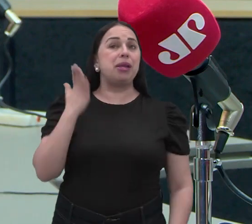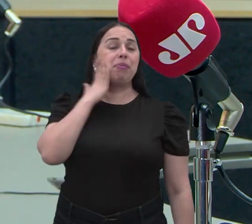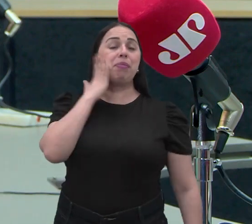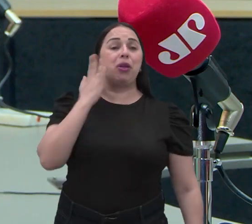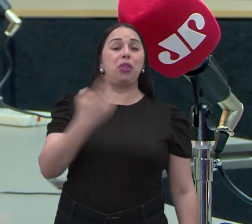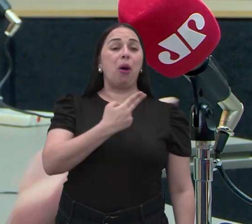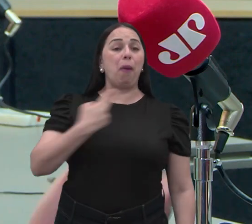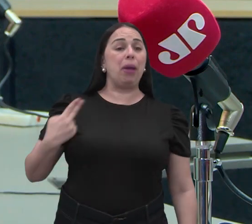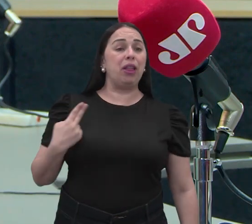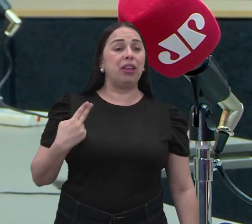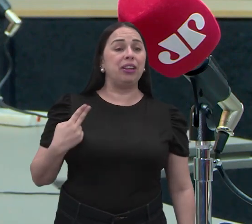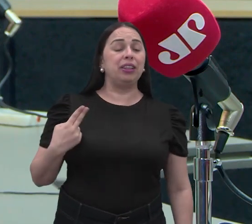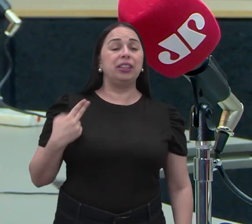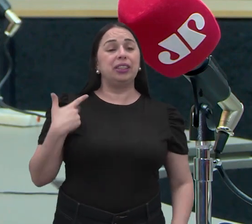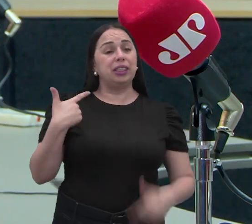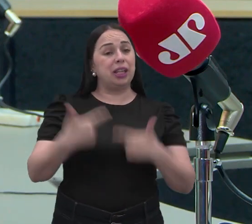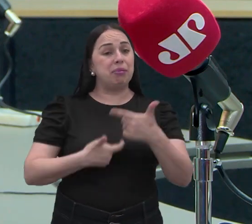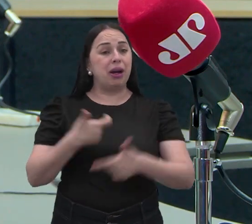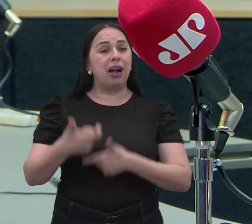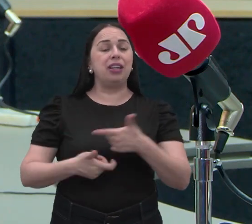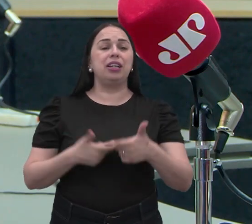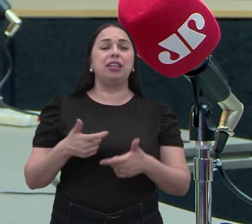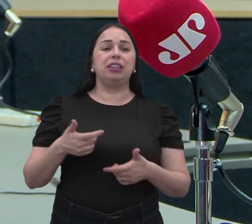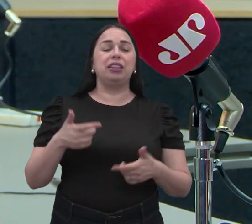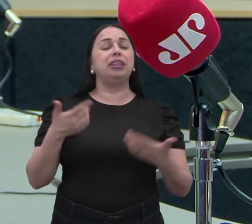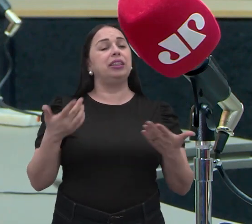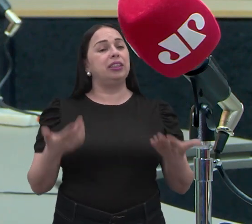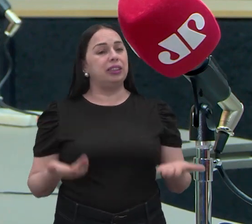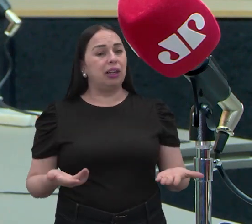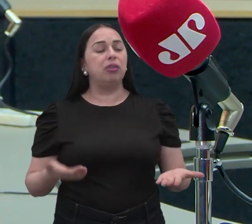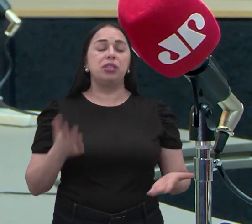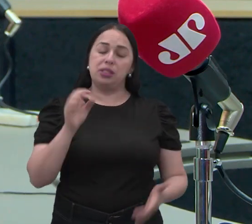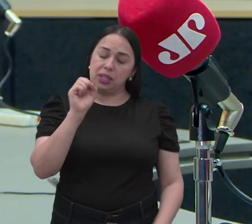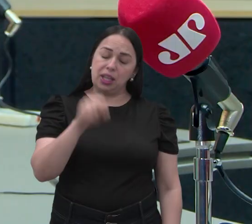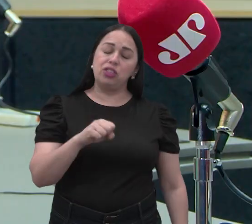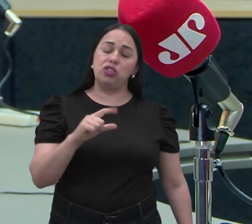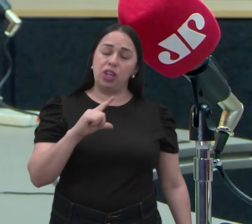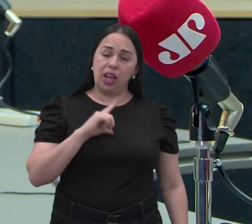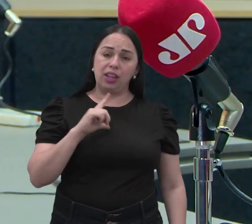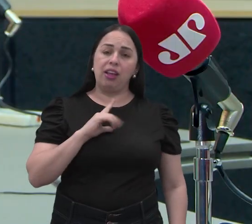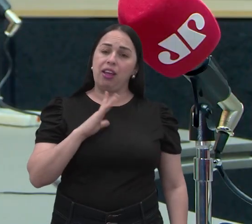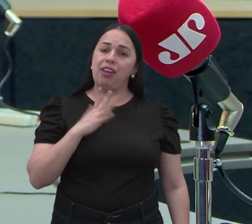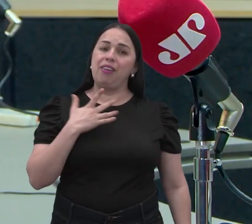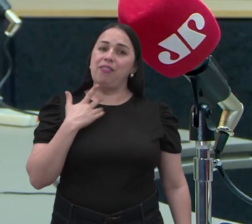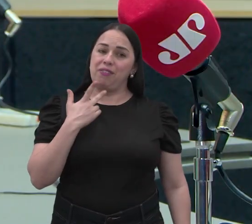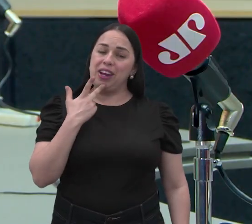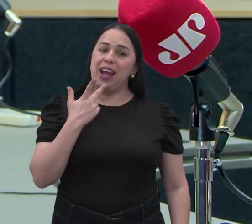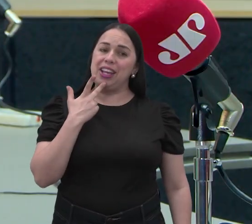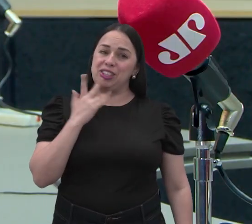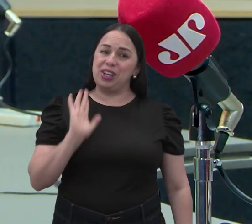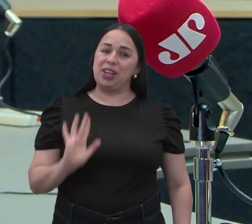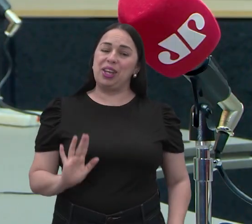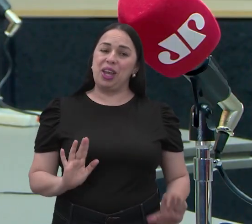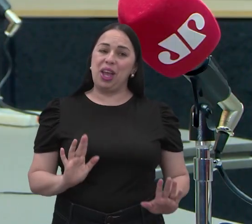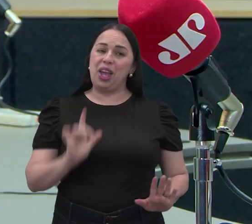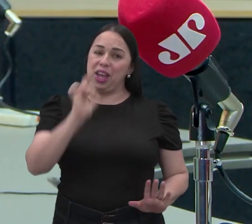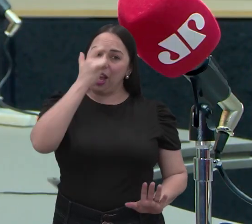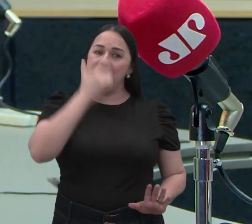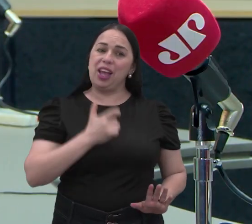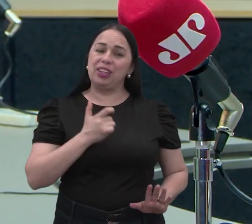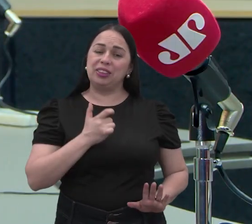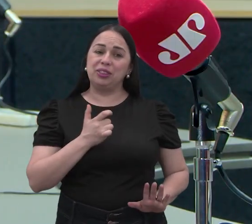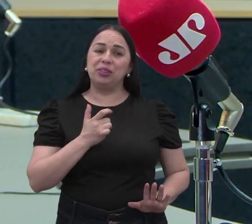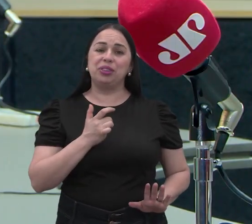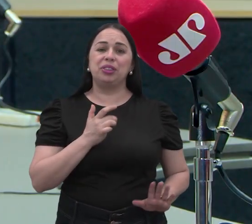pelo nome, vou para Estéreo Vale e tal, da Rádio Cidade. Então tinha, assim, eu confesso que eu sempre fui um cara, assim, um pouco